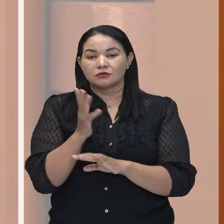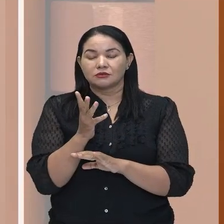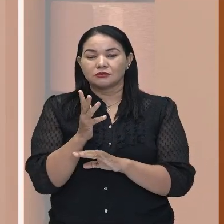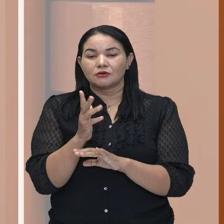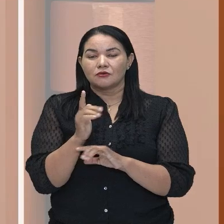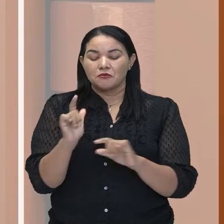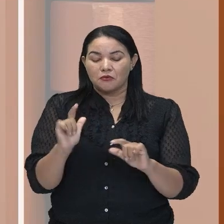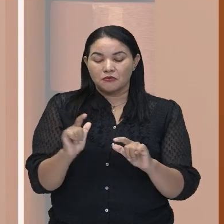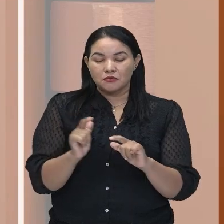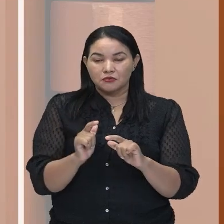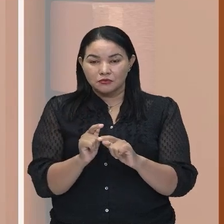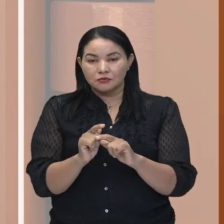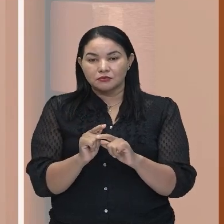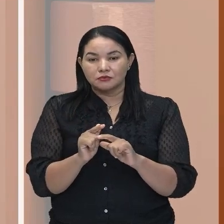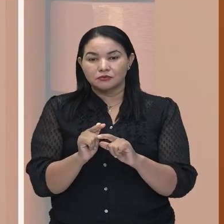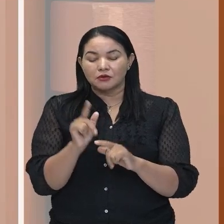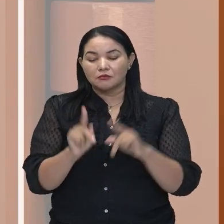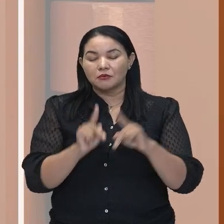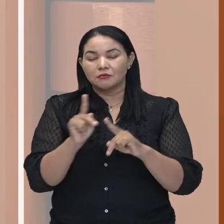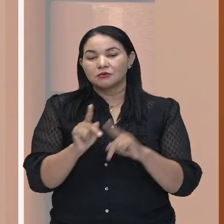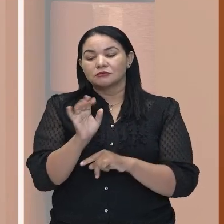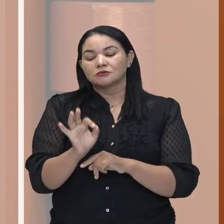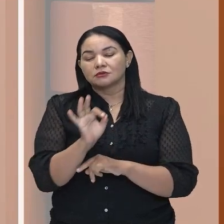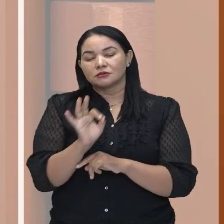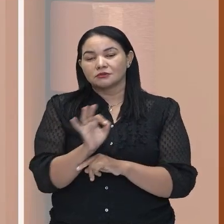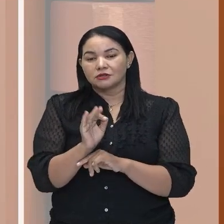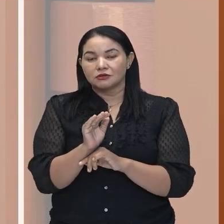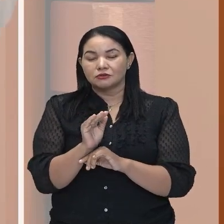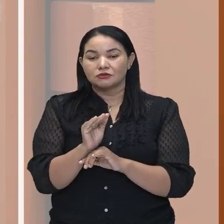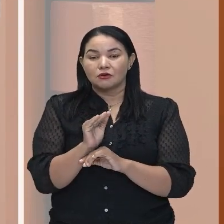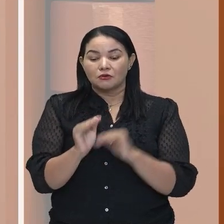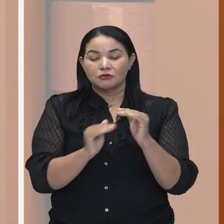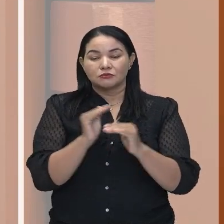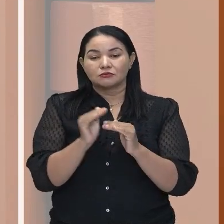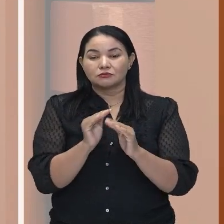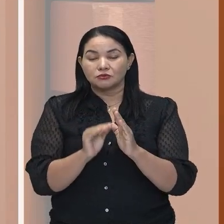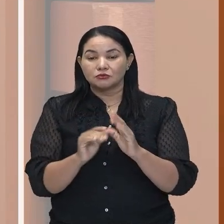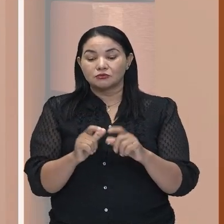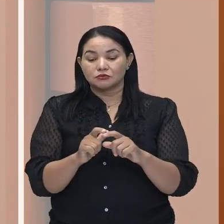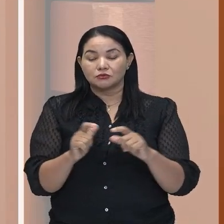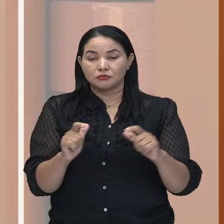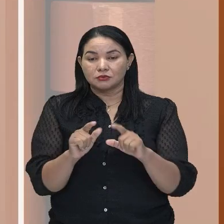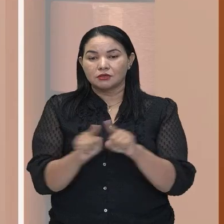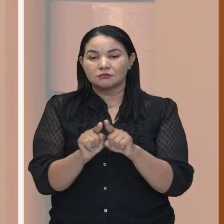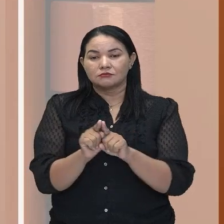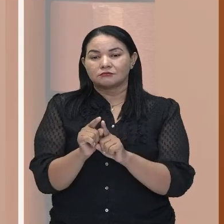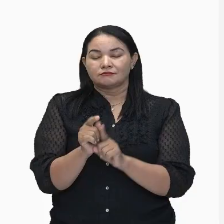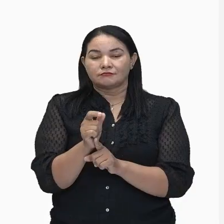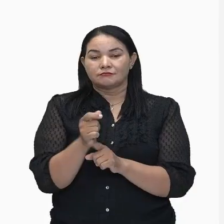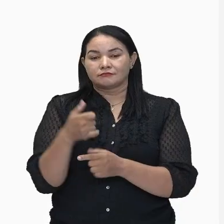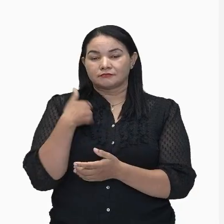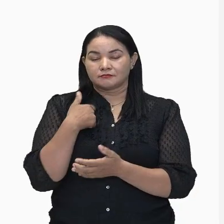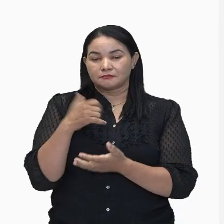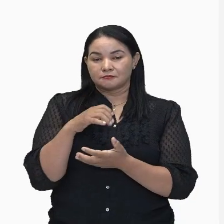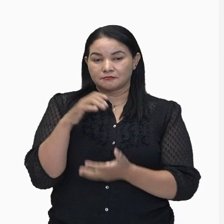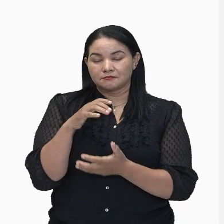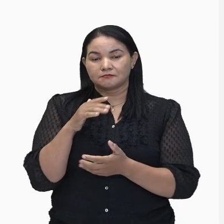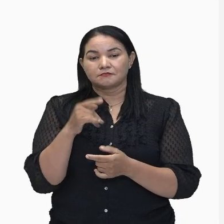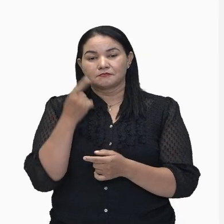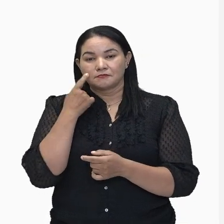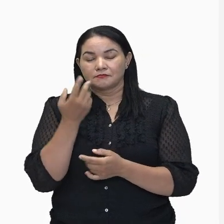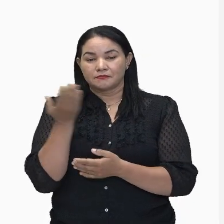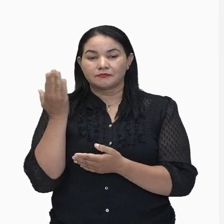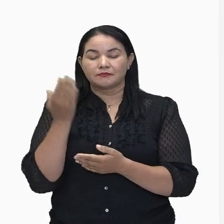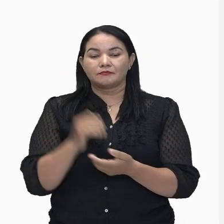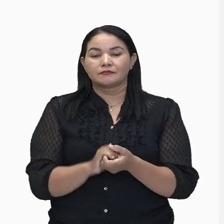redução, né, dessas taxas de crescimento e também o envelhecimento da população? Olha só, vai